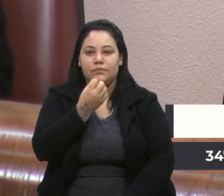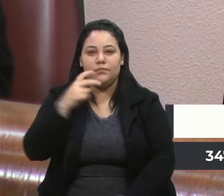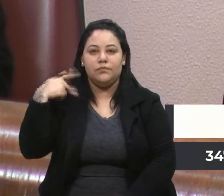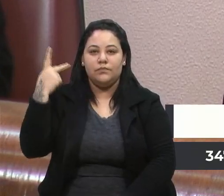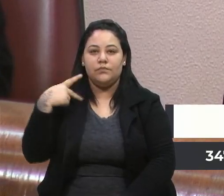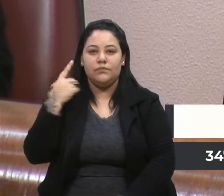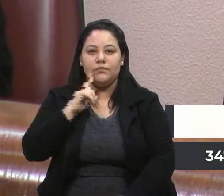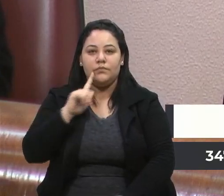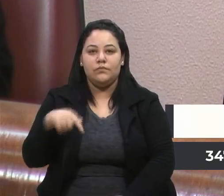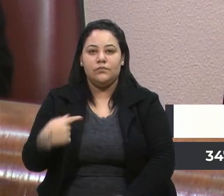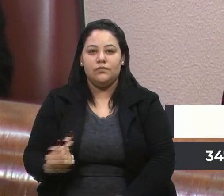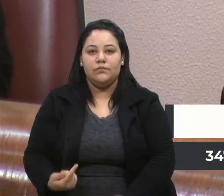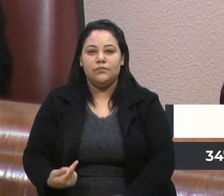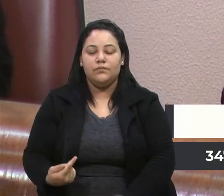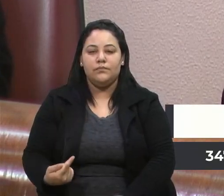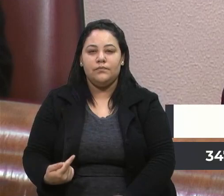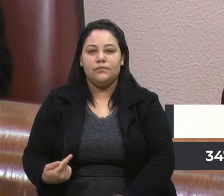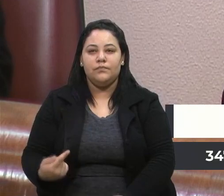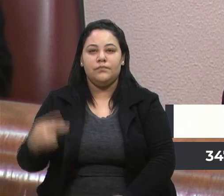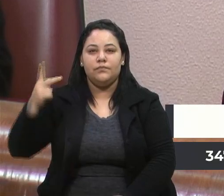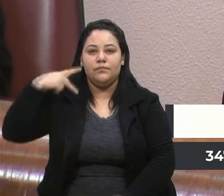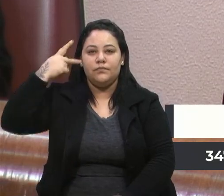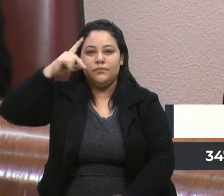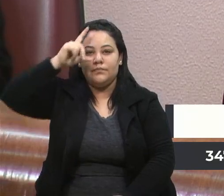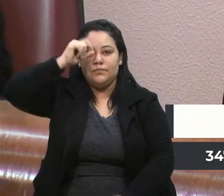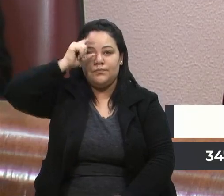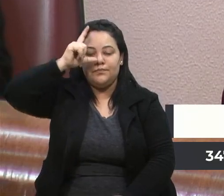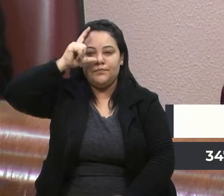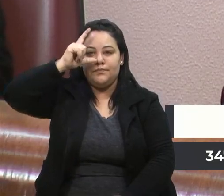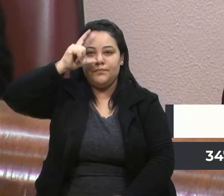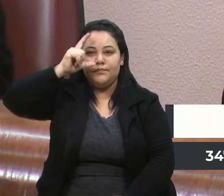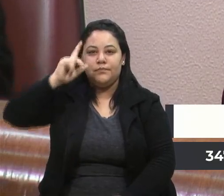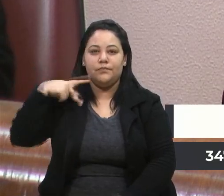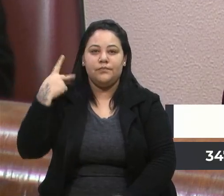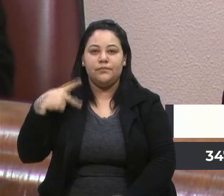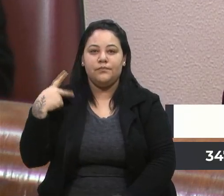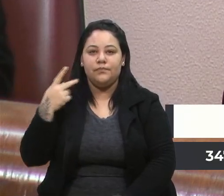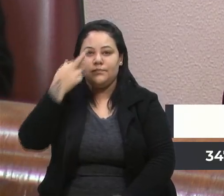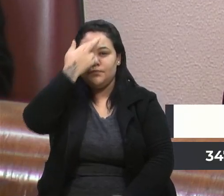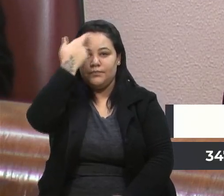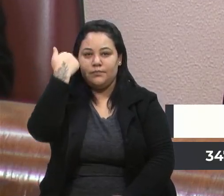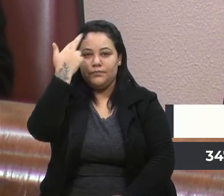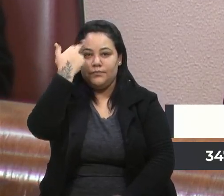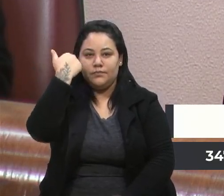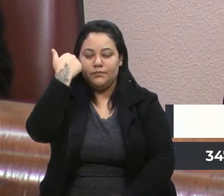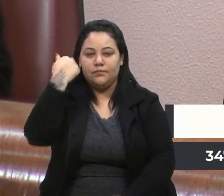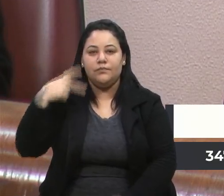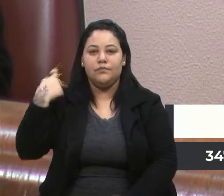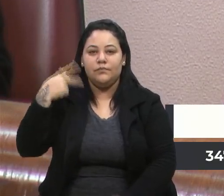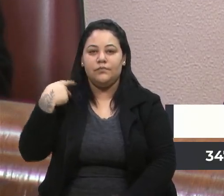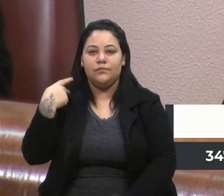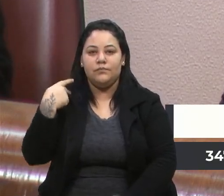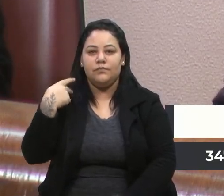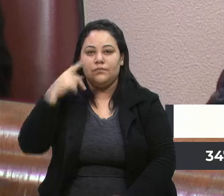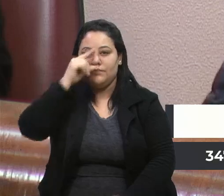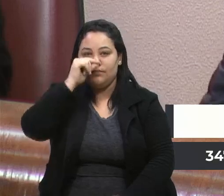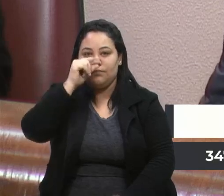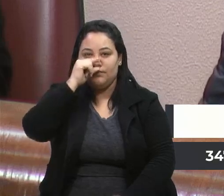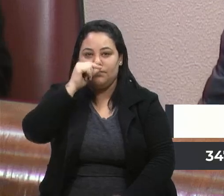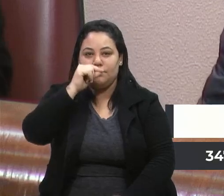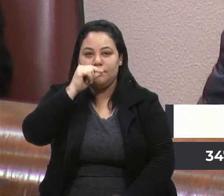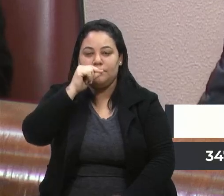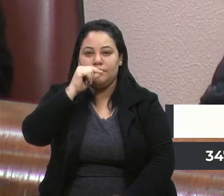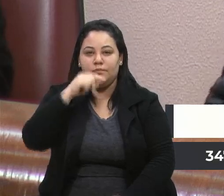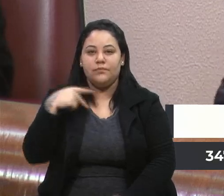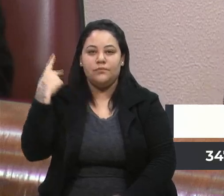vereadora Gladys Frisso, vereador Maurício Fernandes Calco, vereador Rafael Bueno, vereador Sandro Fantinel